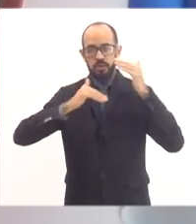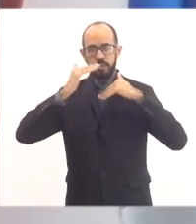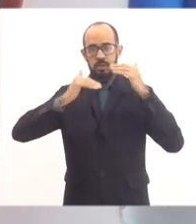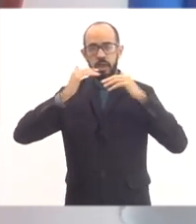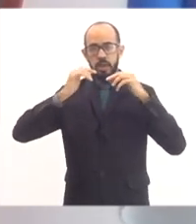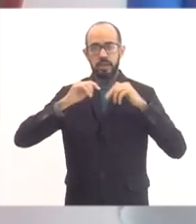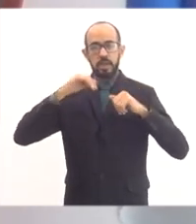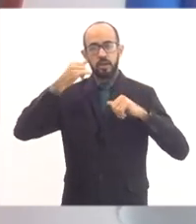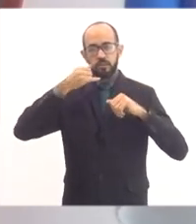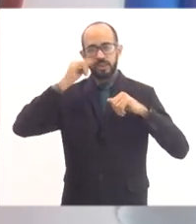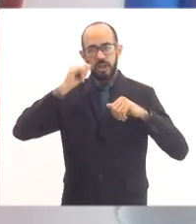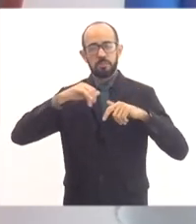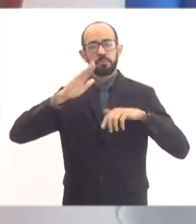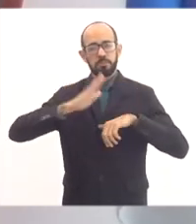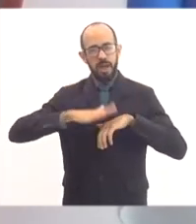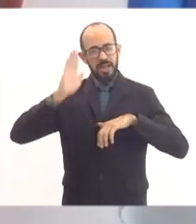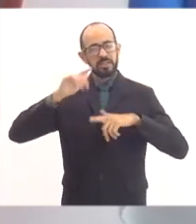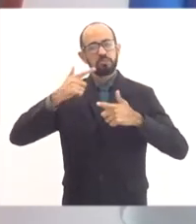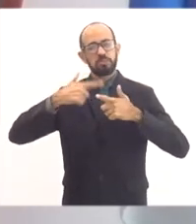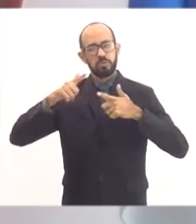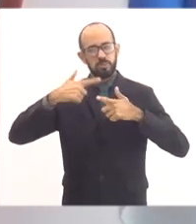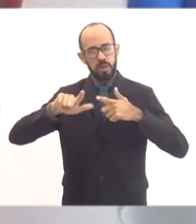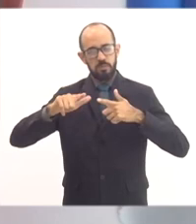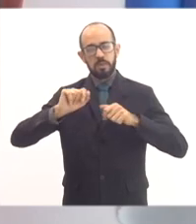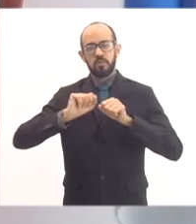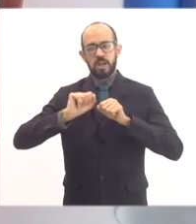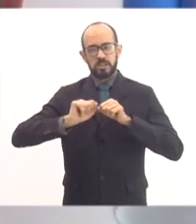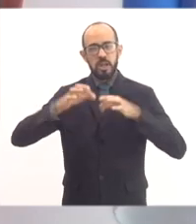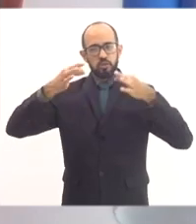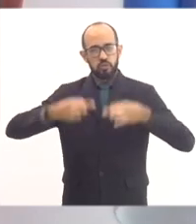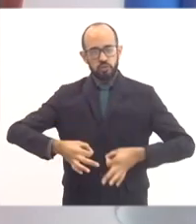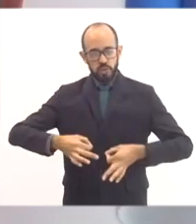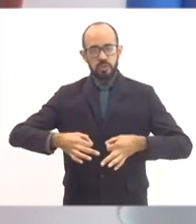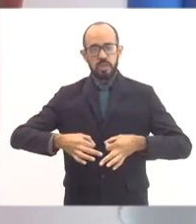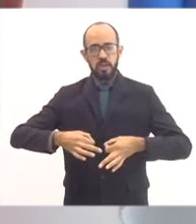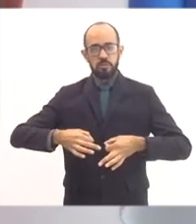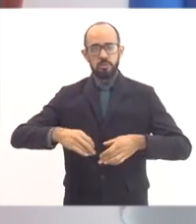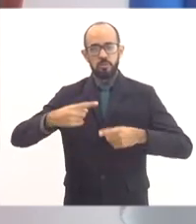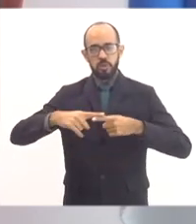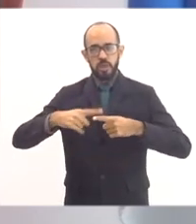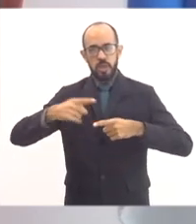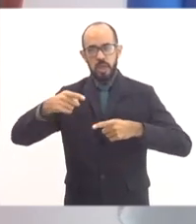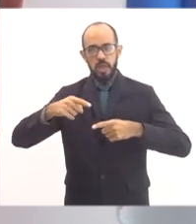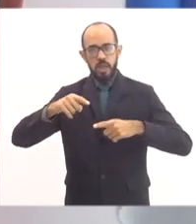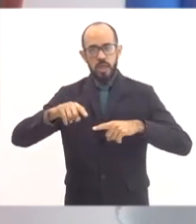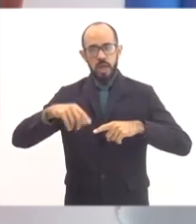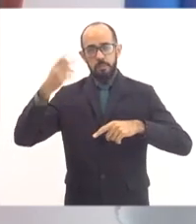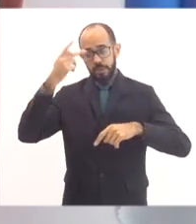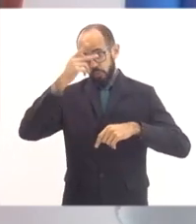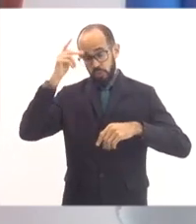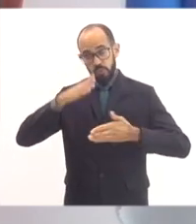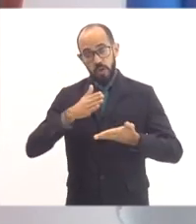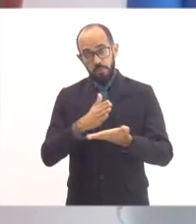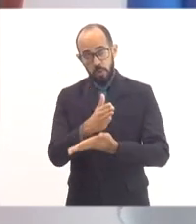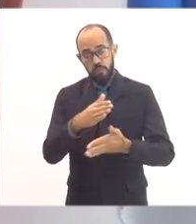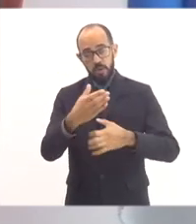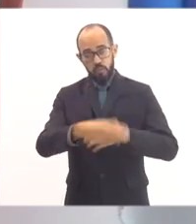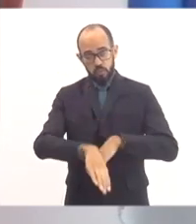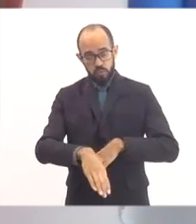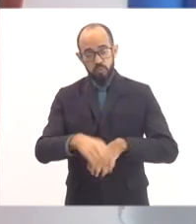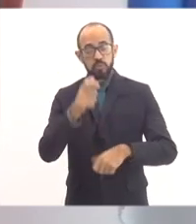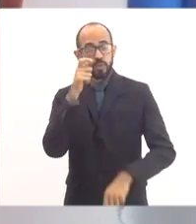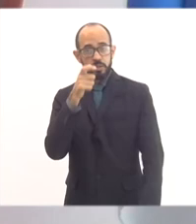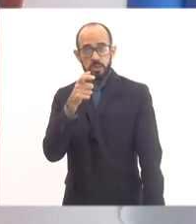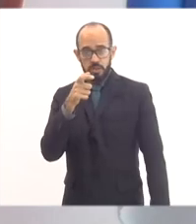as nossas pendências aqui e fazer justiça, que lugar de quem se dedica, quem está aprovado e quem tem há tanto tempo, com tanta